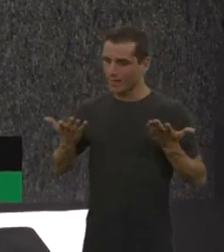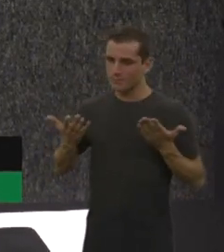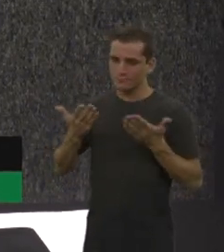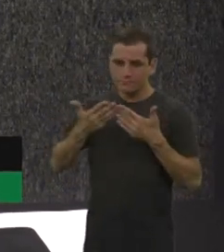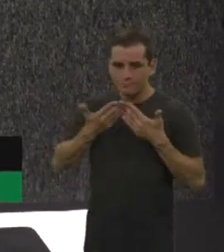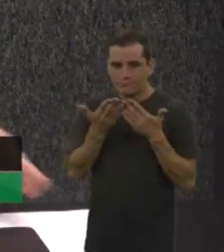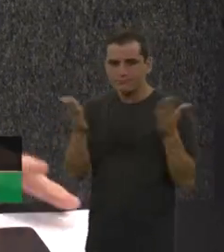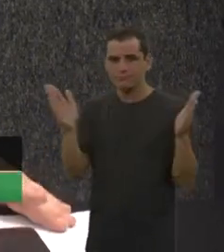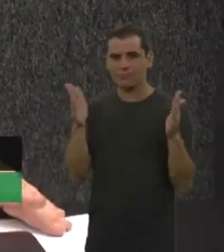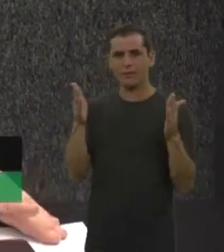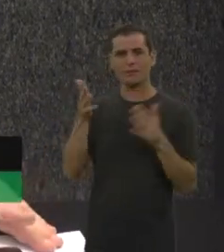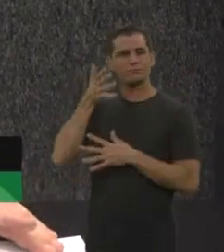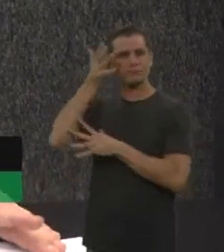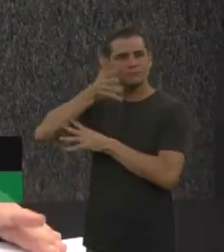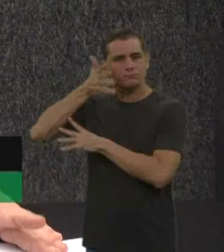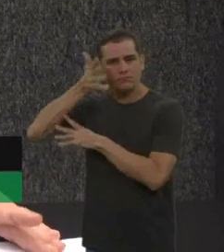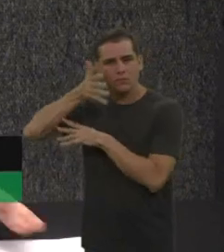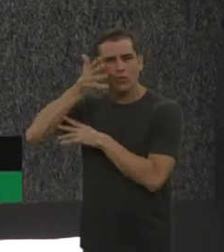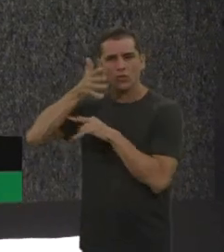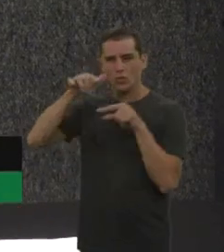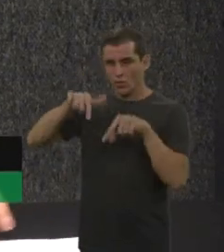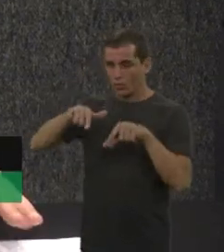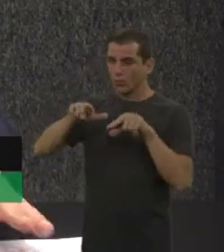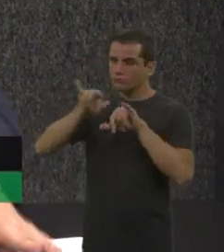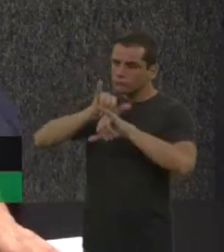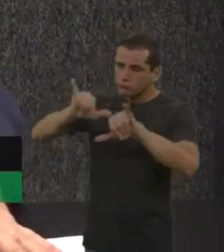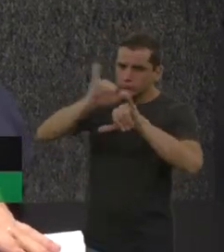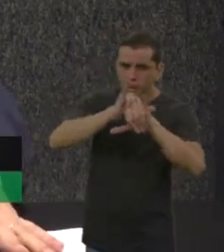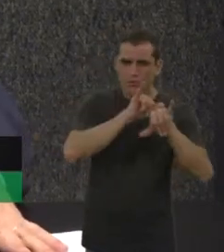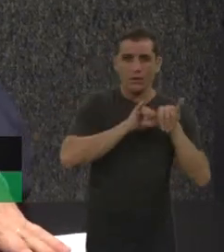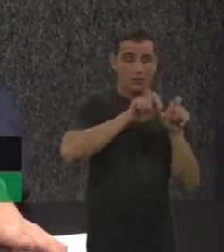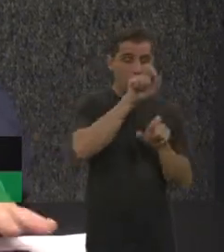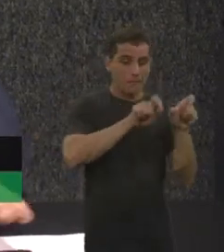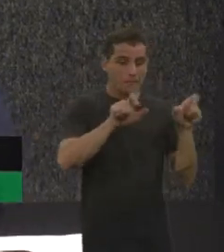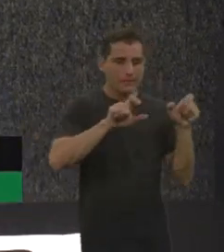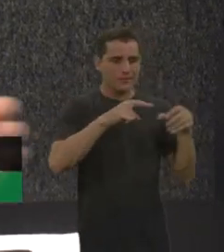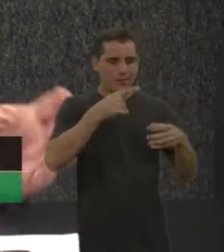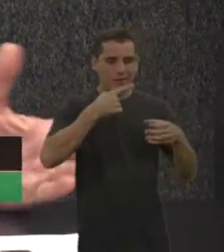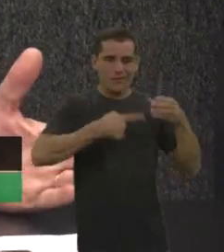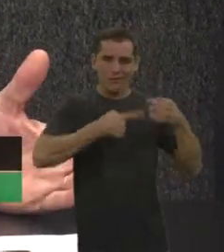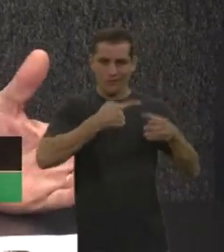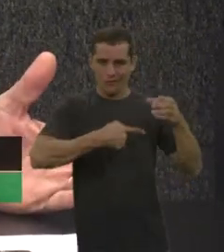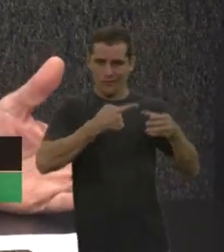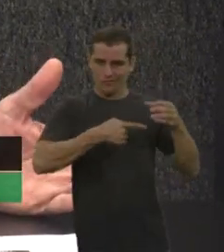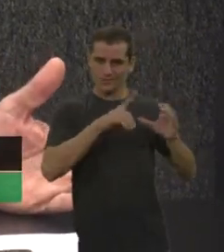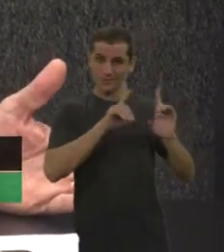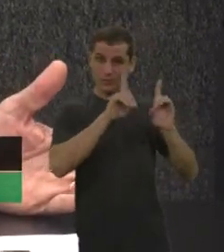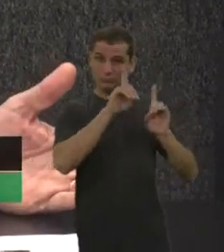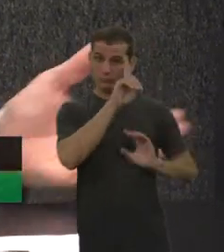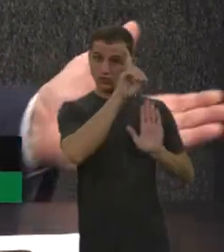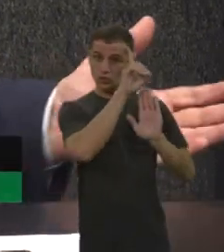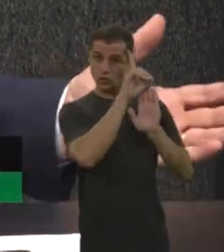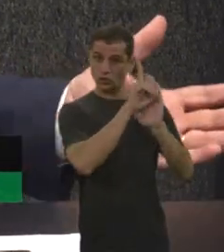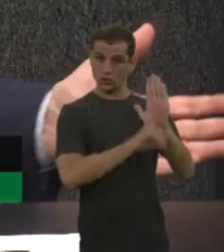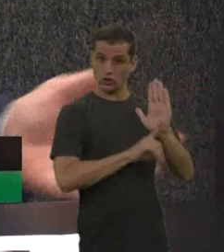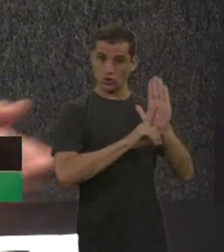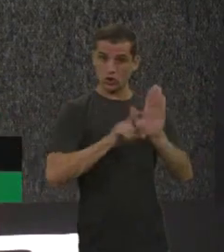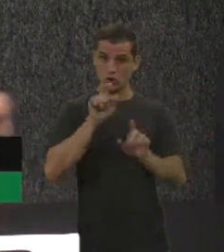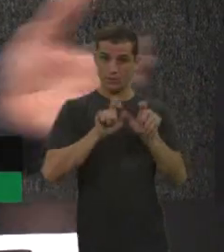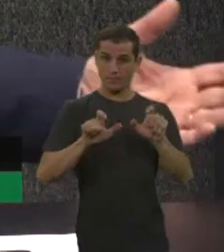esse espaço de divulgação. O que faz a Comissão de Defesa dos Direitos da Pessoa com Deficiência? Ela traz informação de qualidade, ela